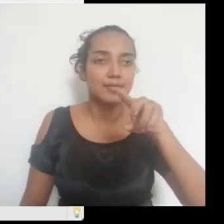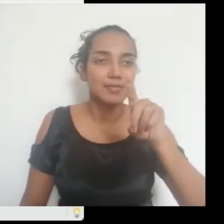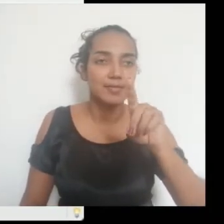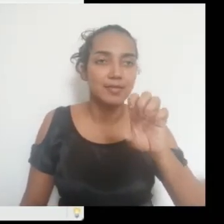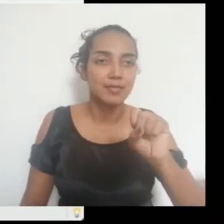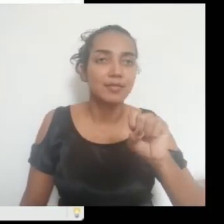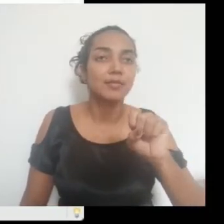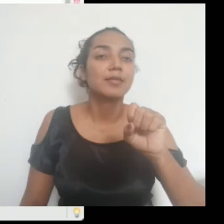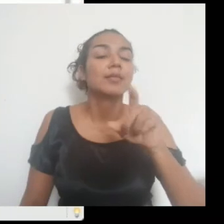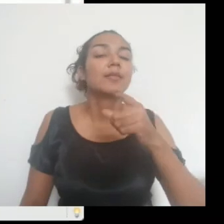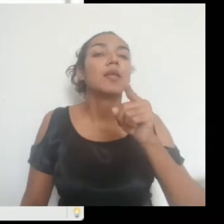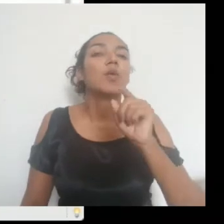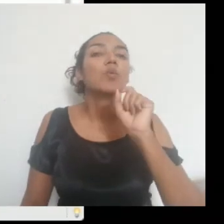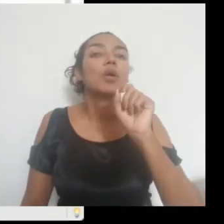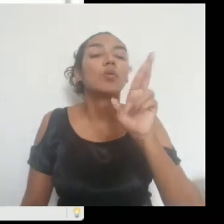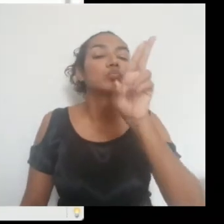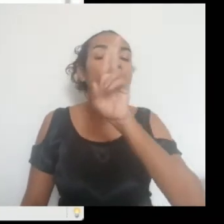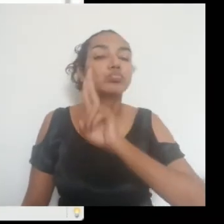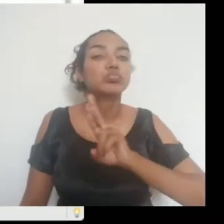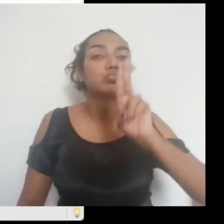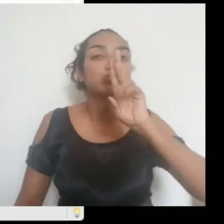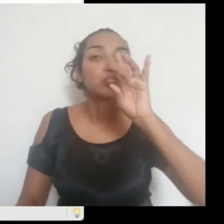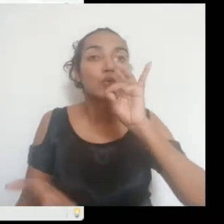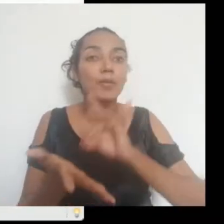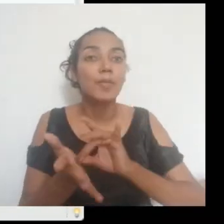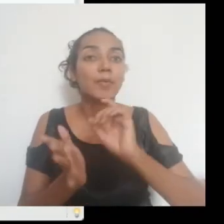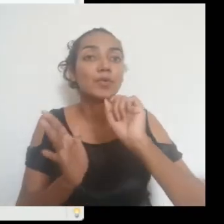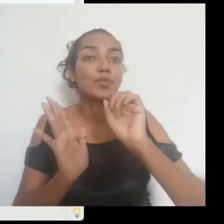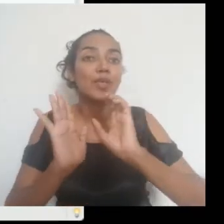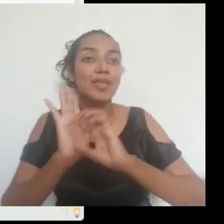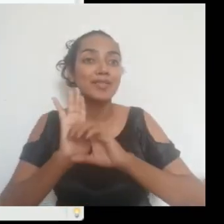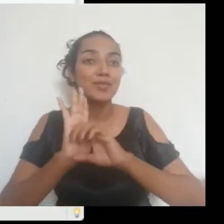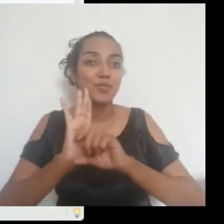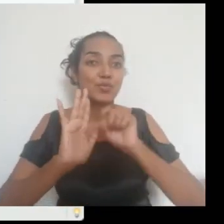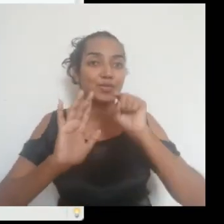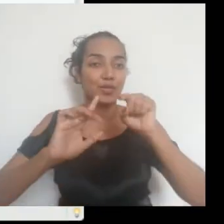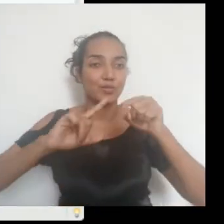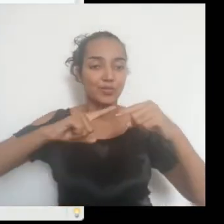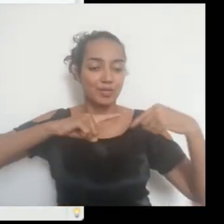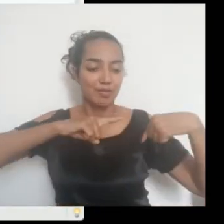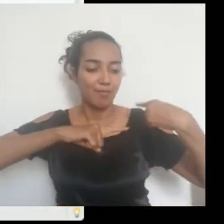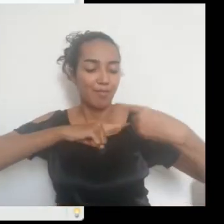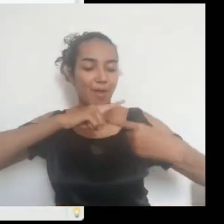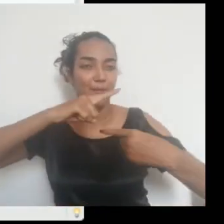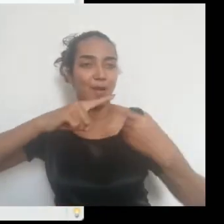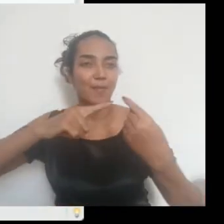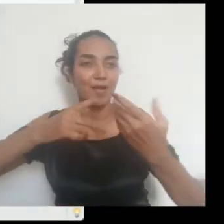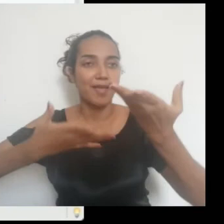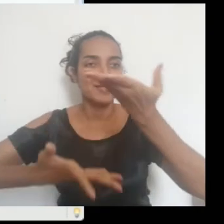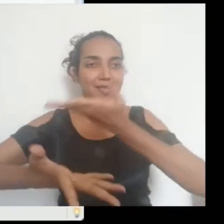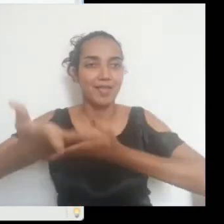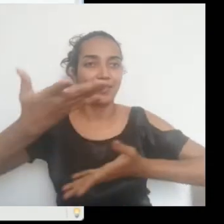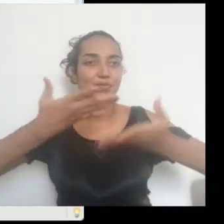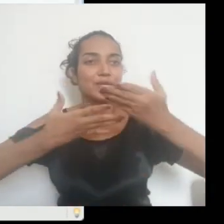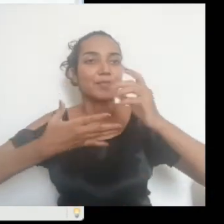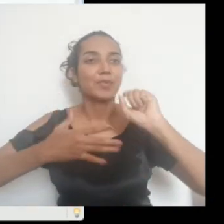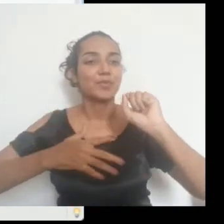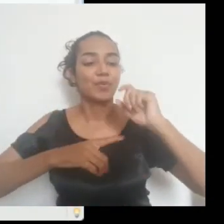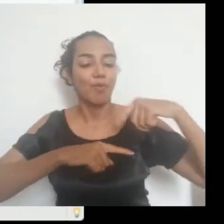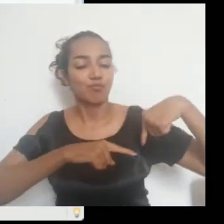estou implementando esse conceito aqui, seria esse relacionamento de herança.